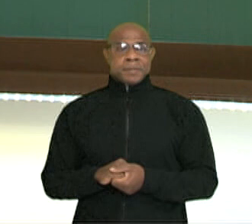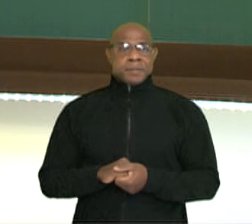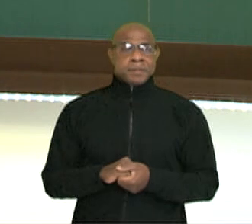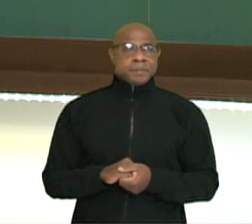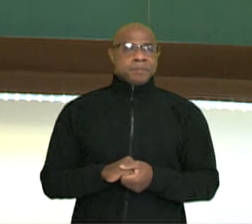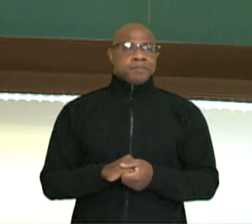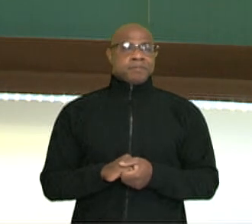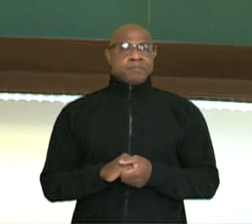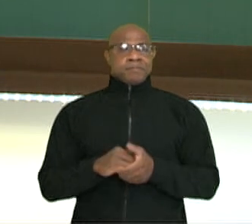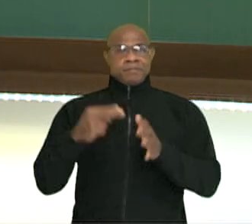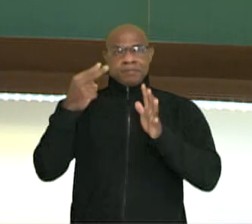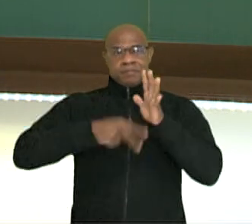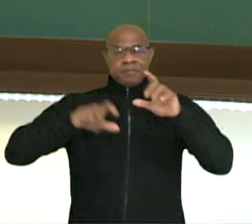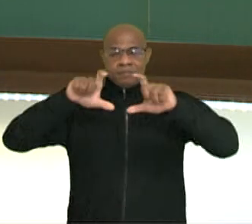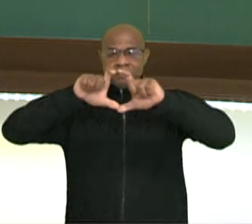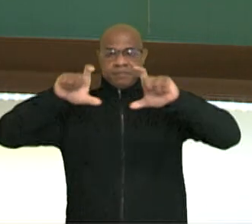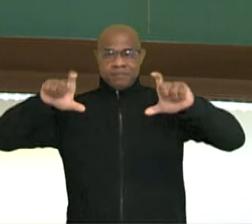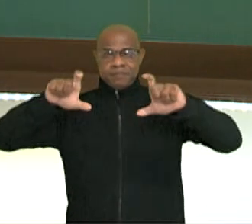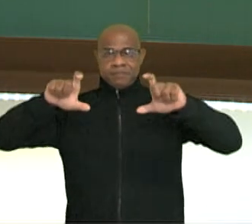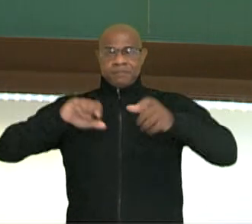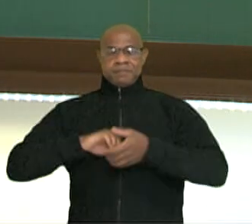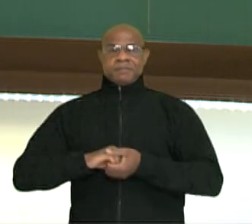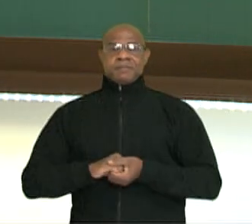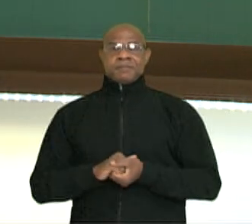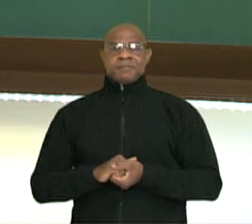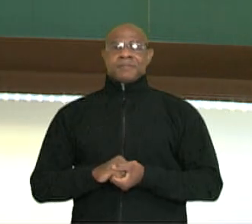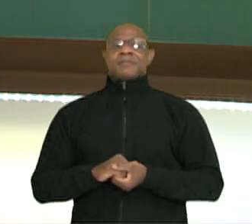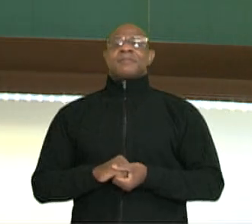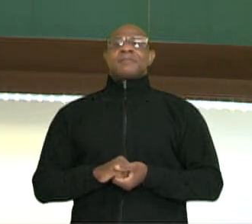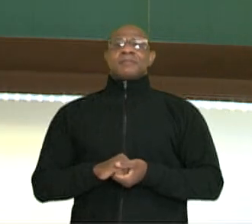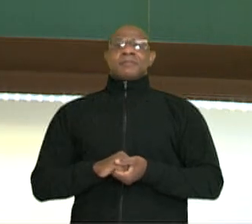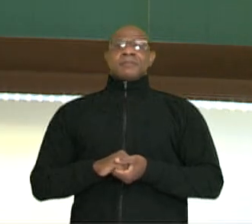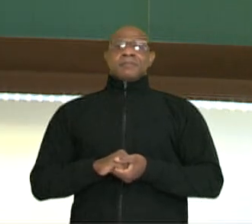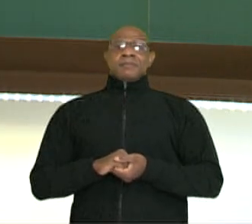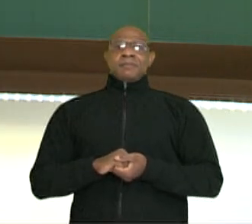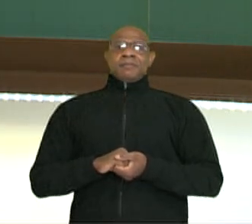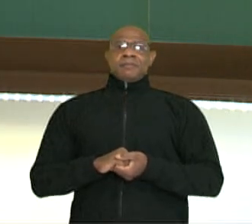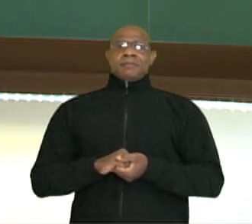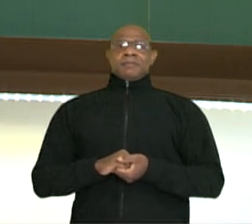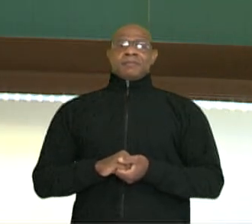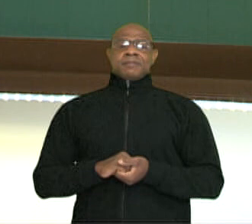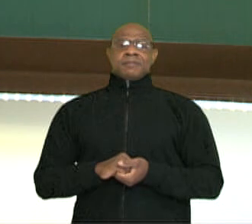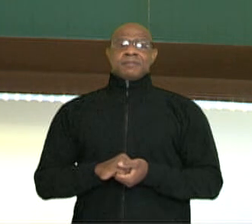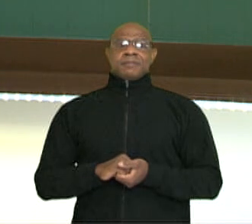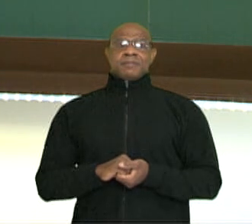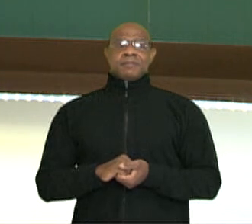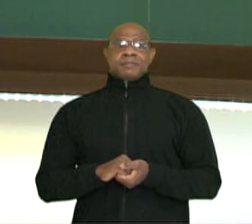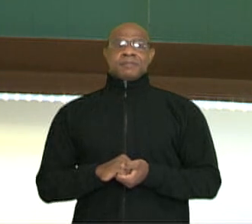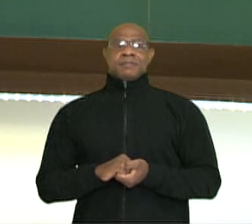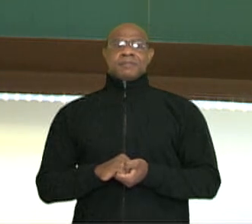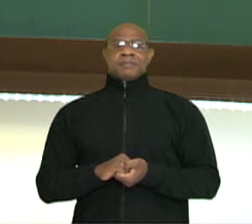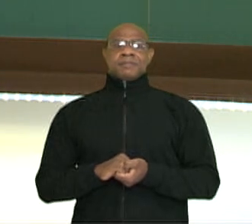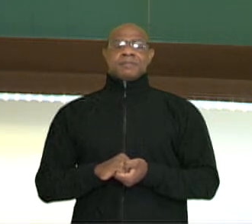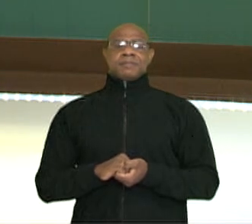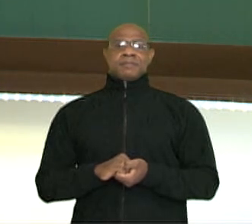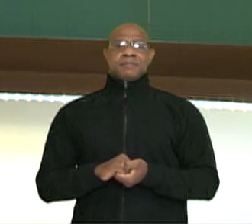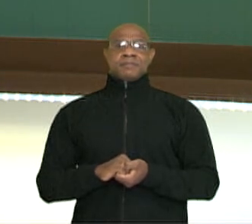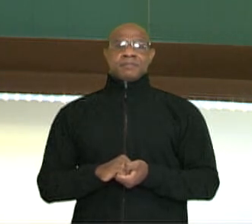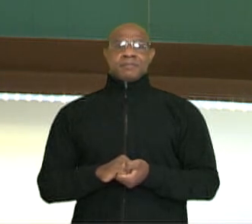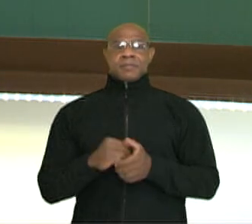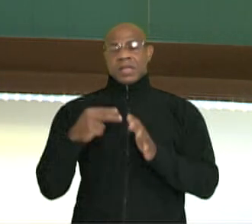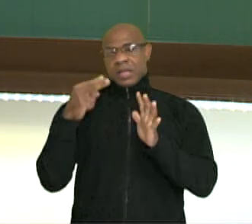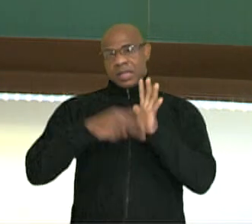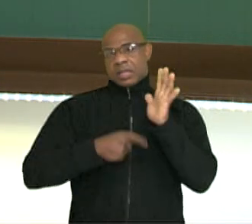content creators are often considered to be influencers. The content they post